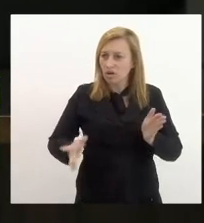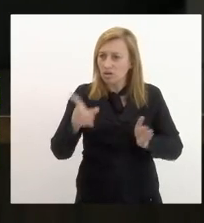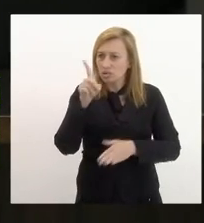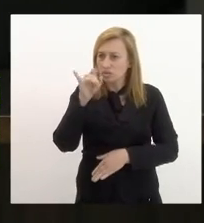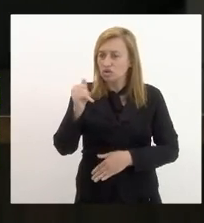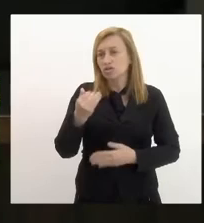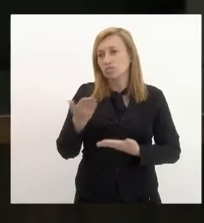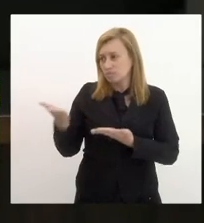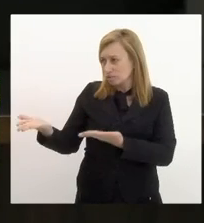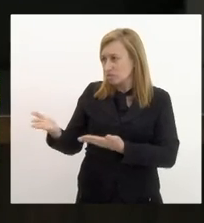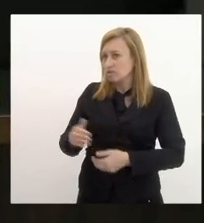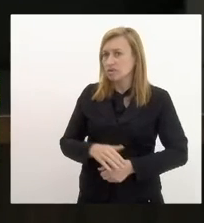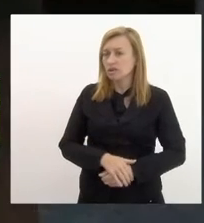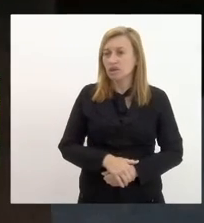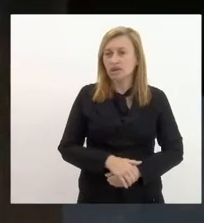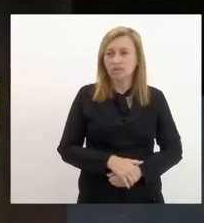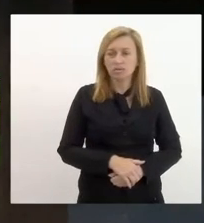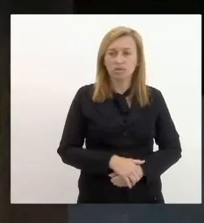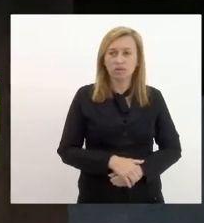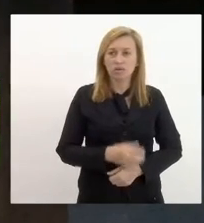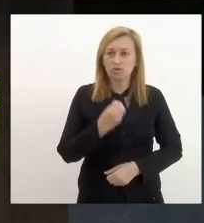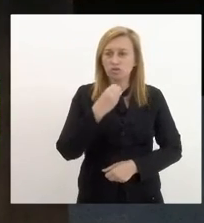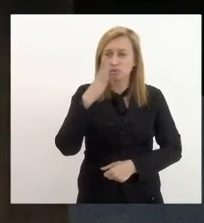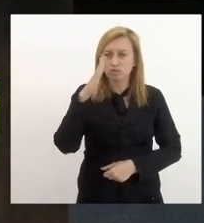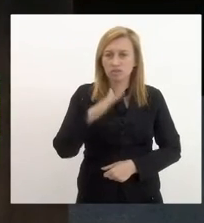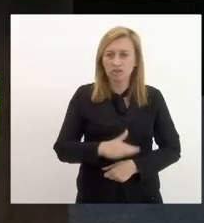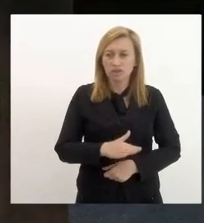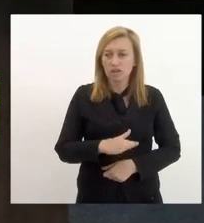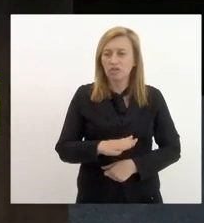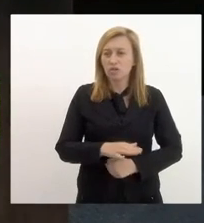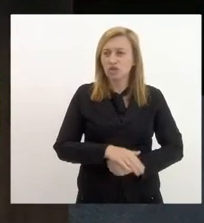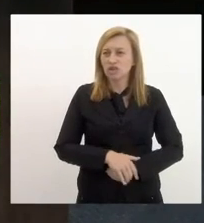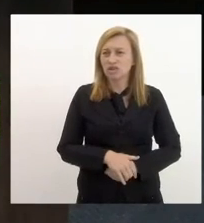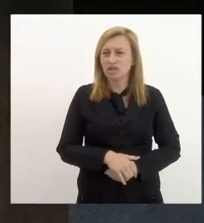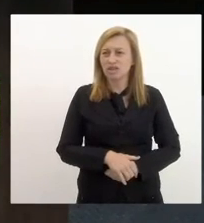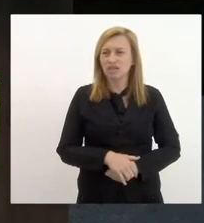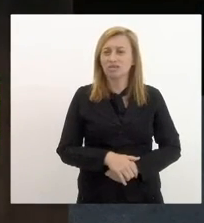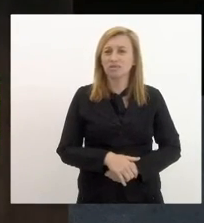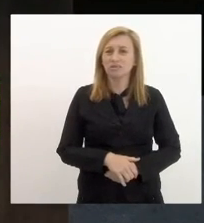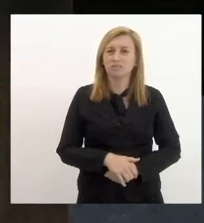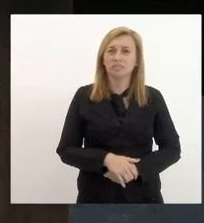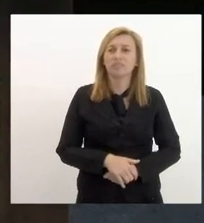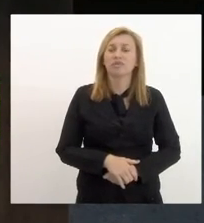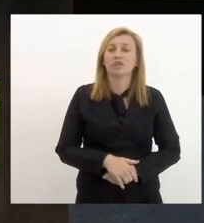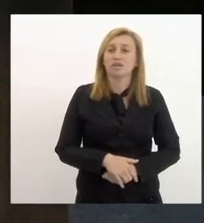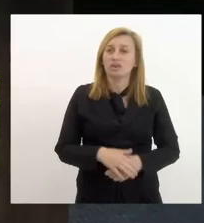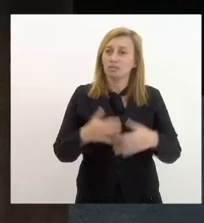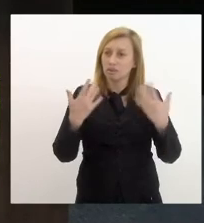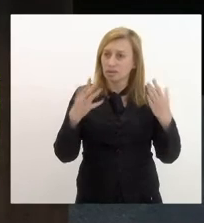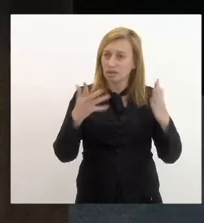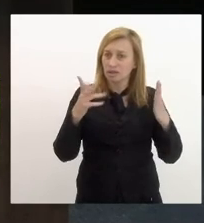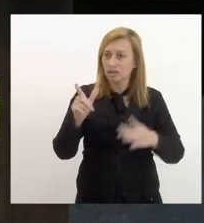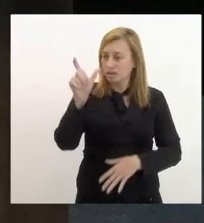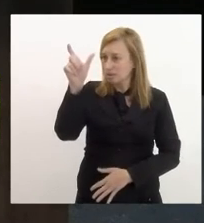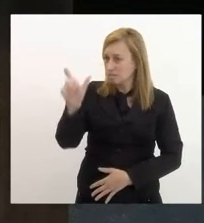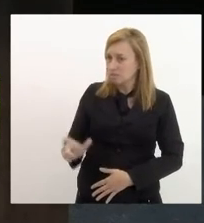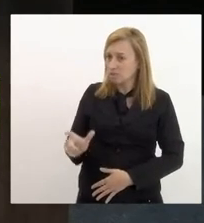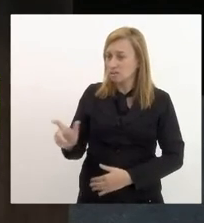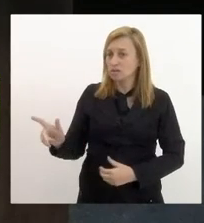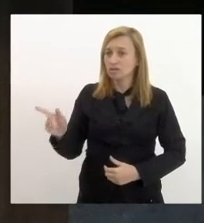por favor boa tarde quero saudar aqui na pessoa do presidente